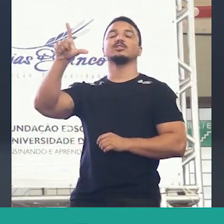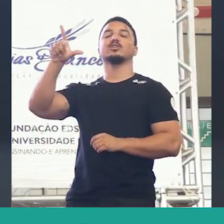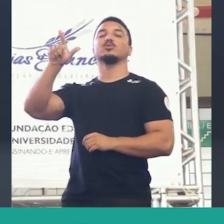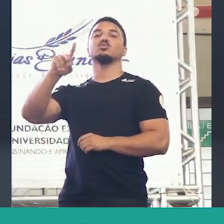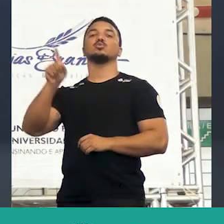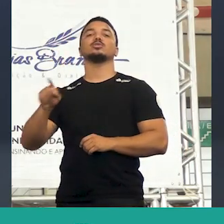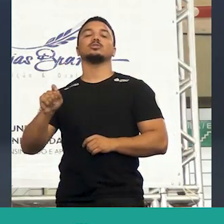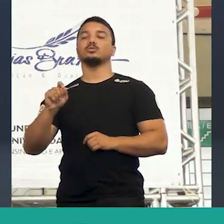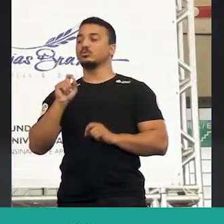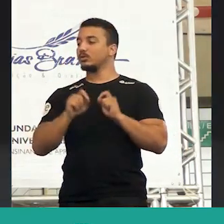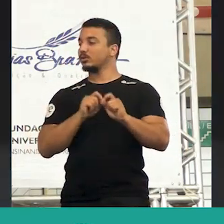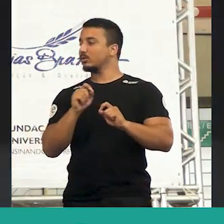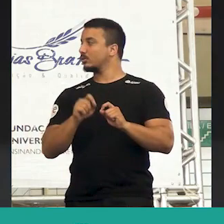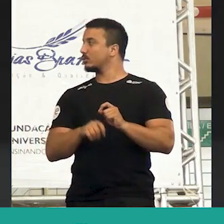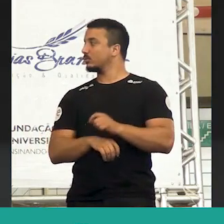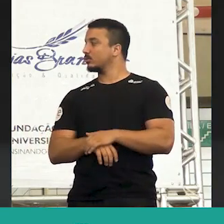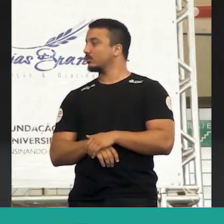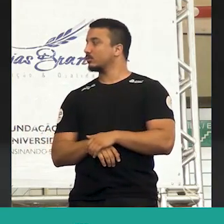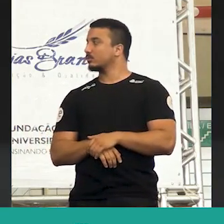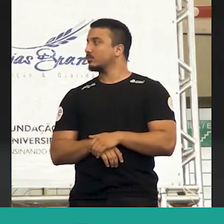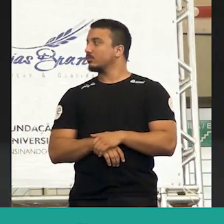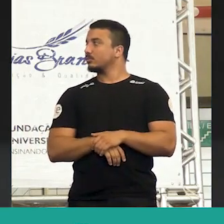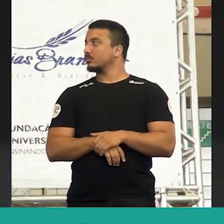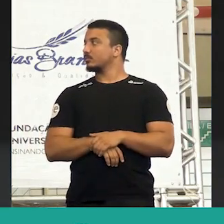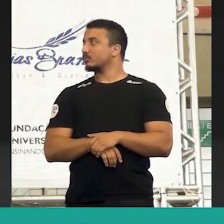luz. O que é fonte de luz?